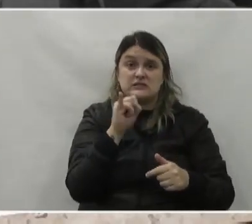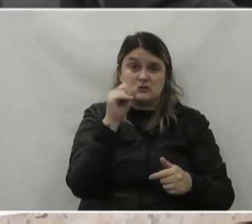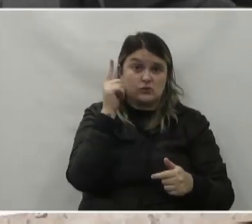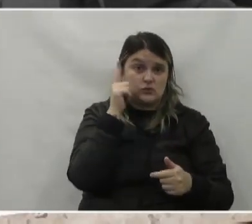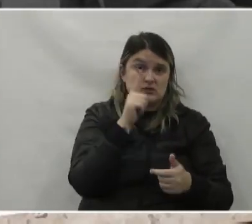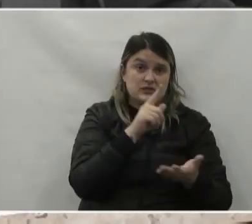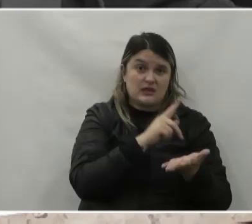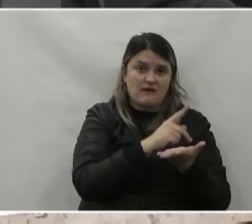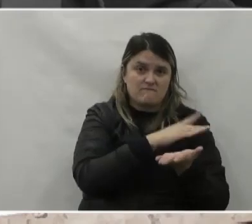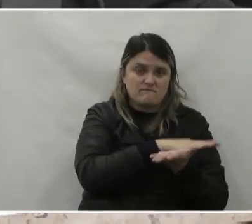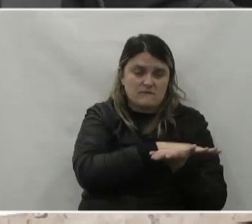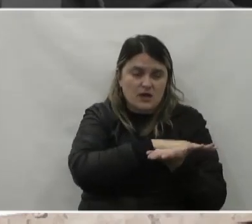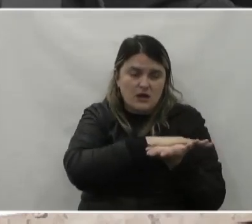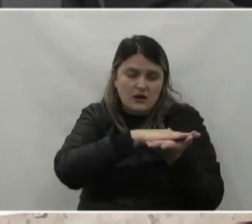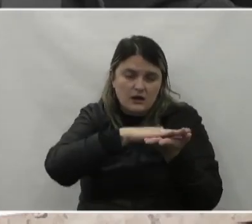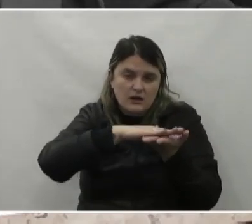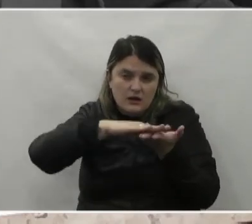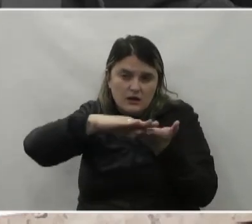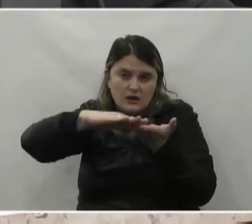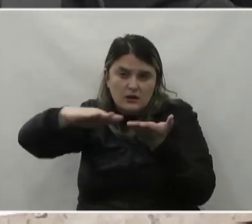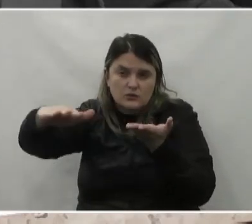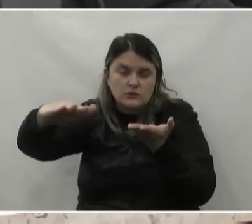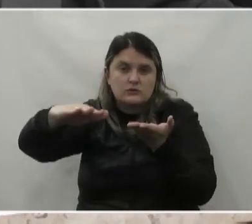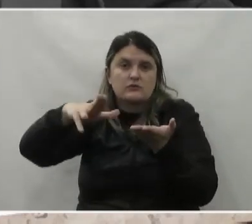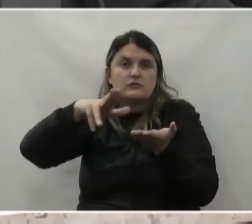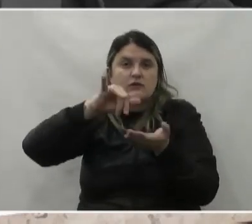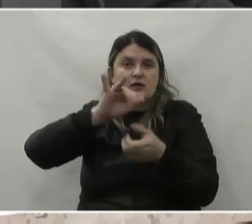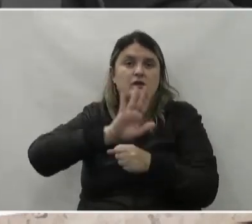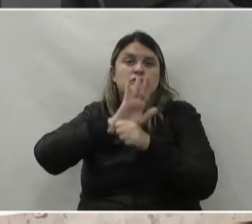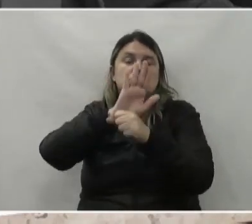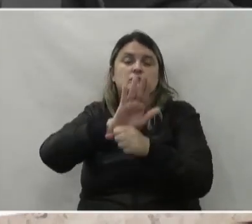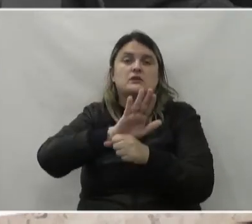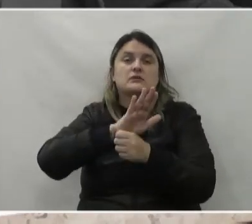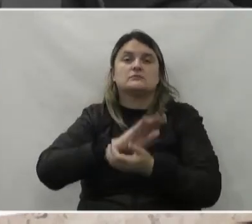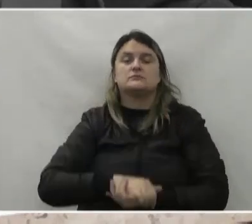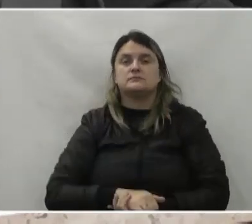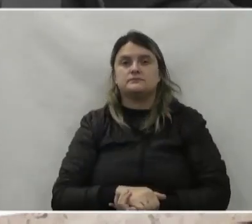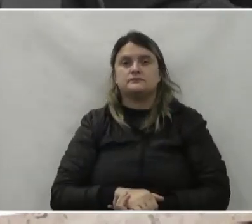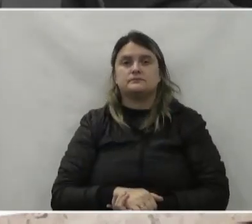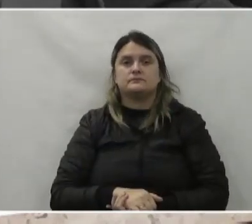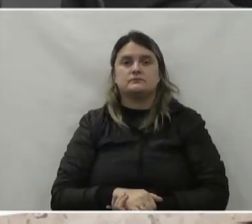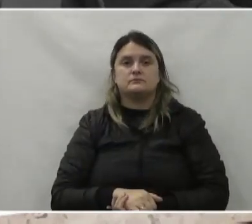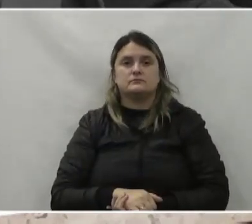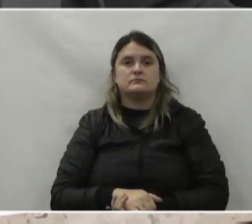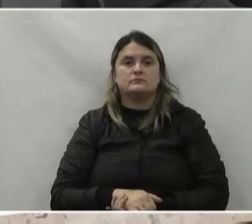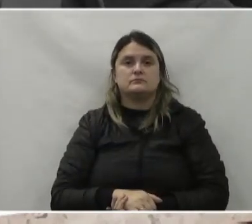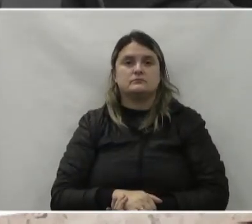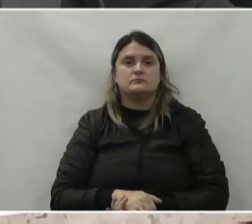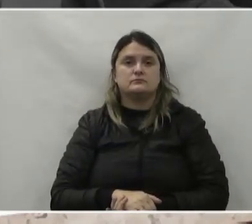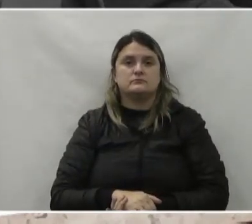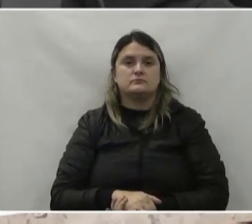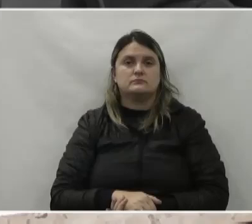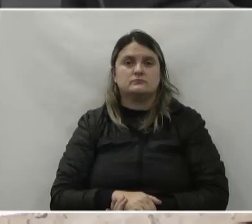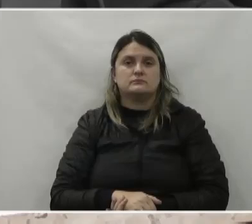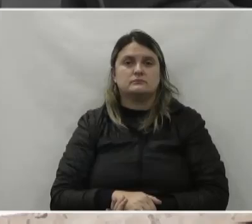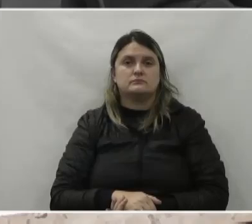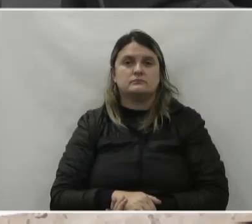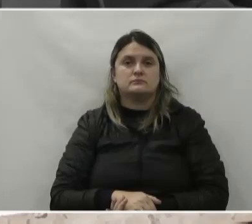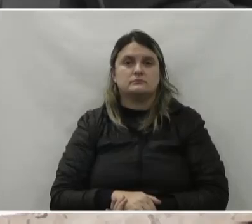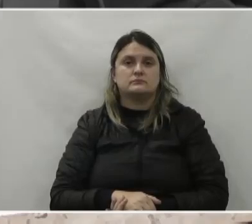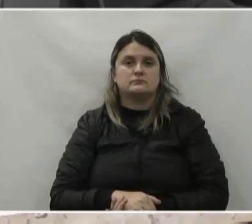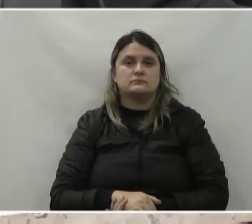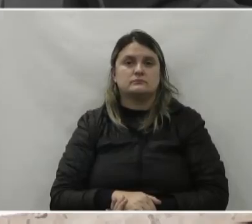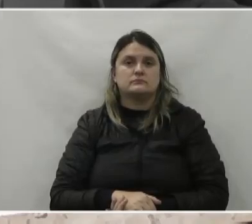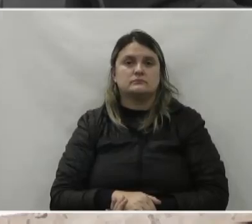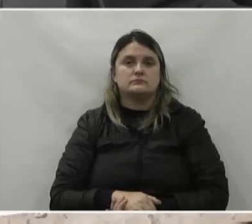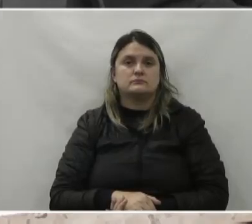foi feito. Daí tem mais coisas a serem feitas ali, ajeitar a saída de São Cristóvão ali para